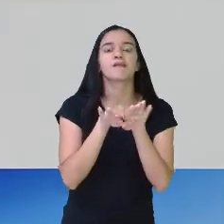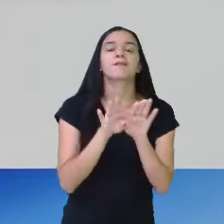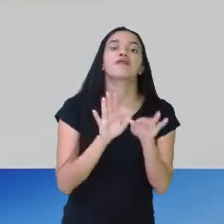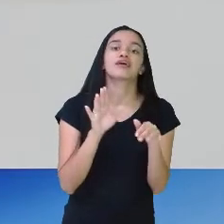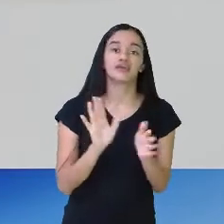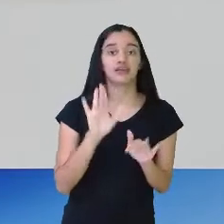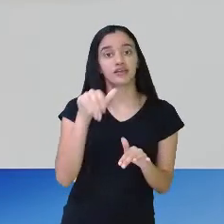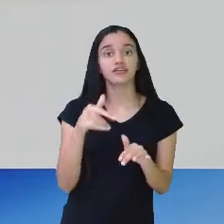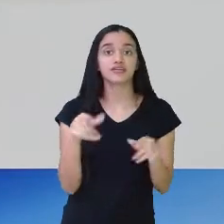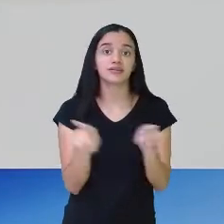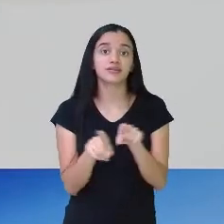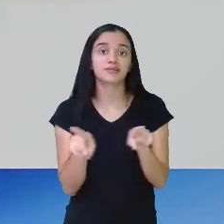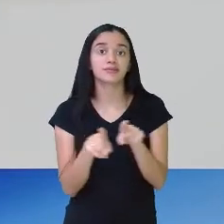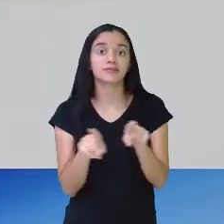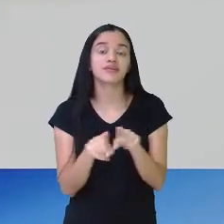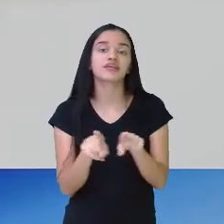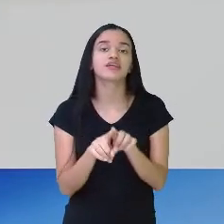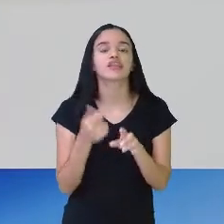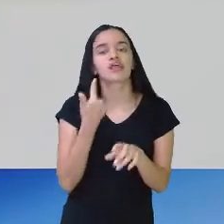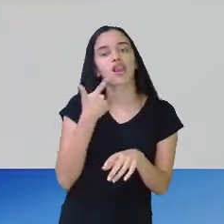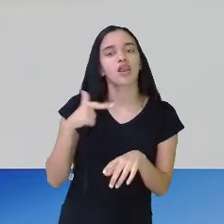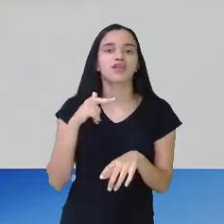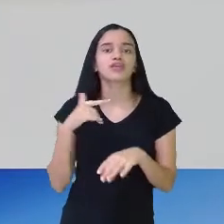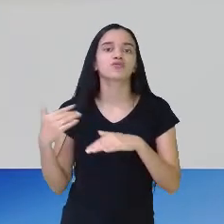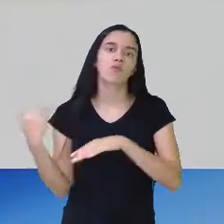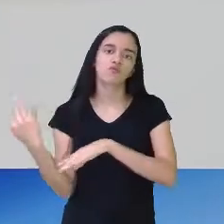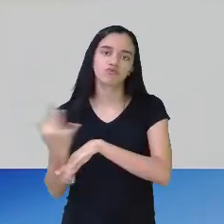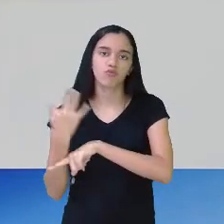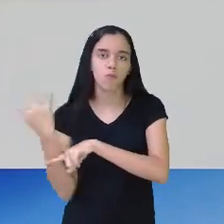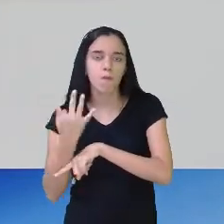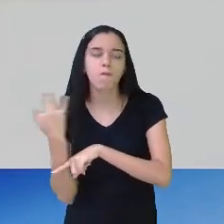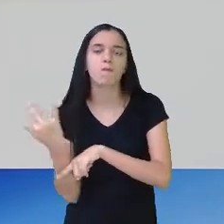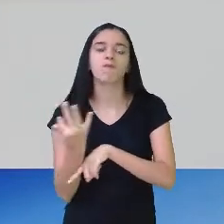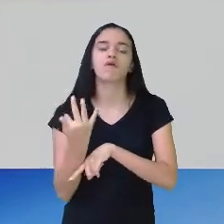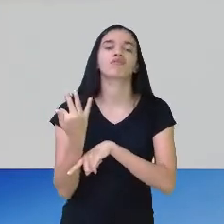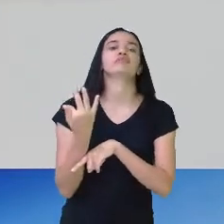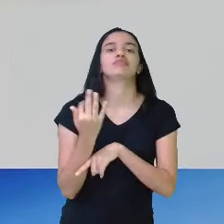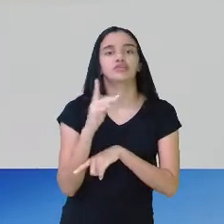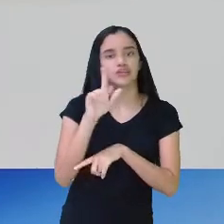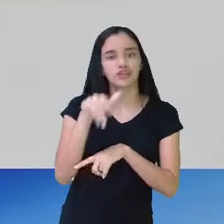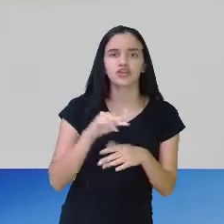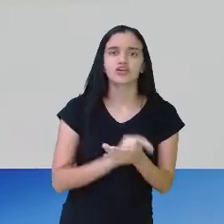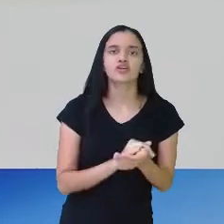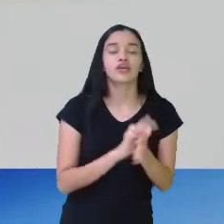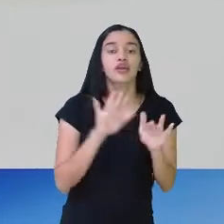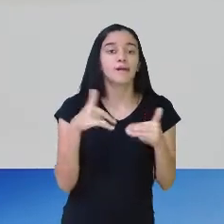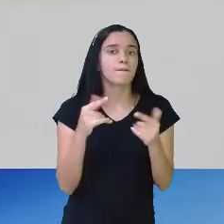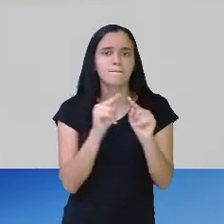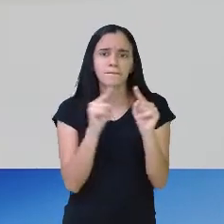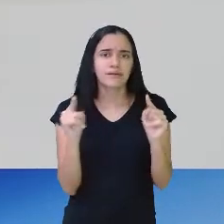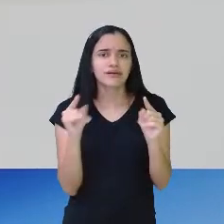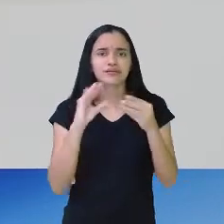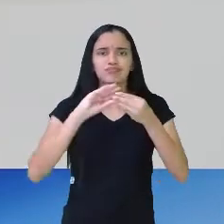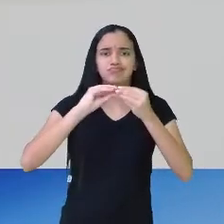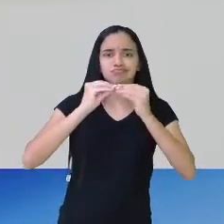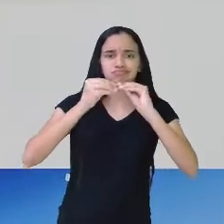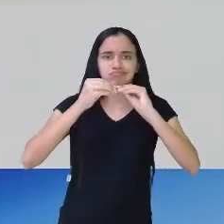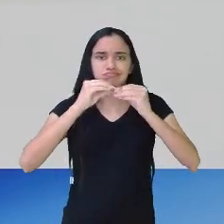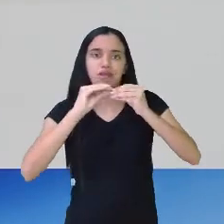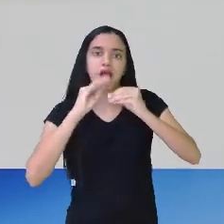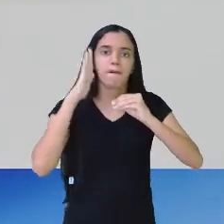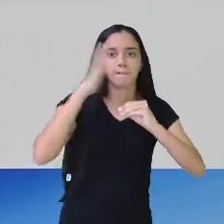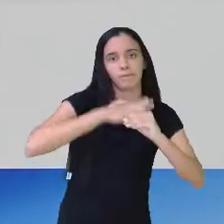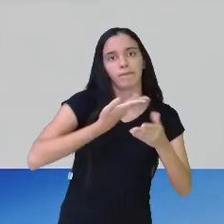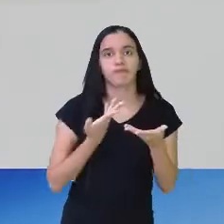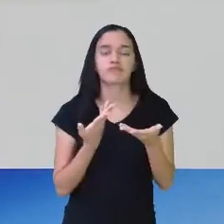padrão, da língua culta, sabe usar as figuras de linguagem e tudo, mas ele não beija mal, porque não sabe usar a